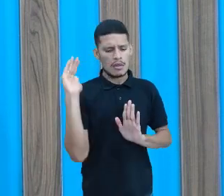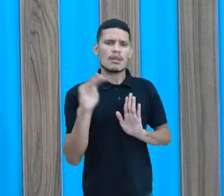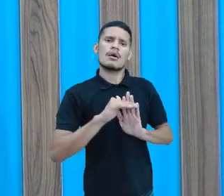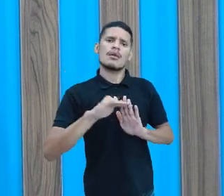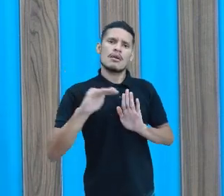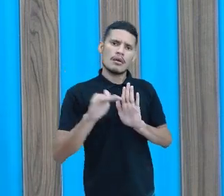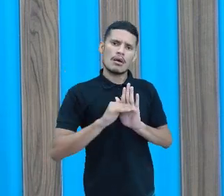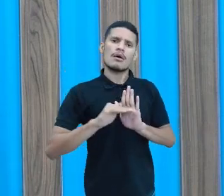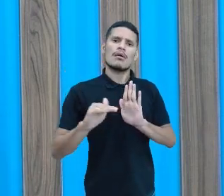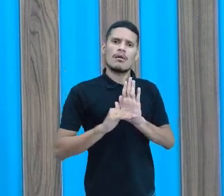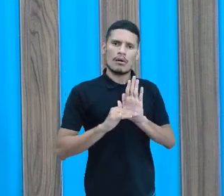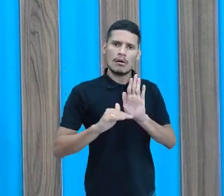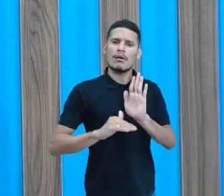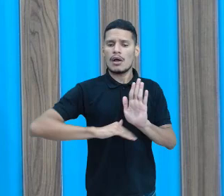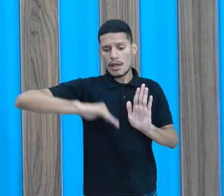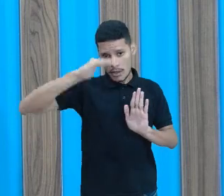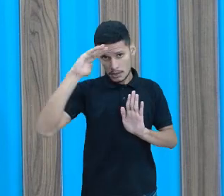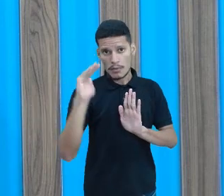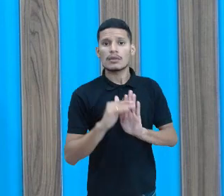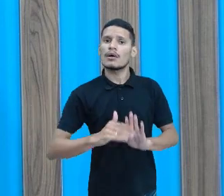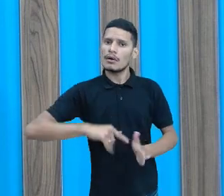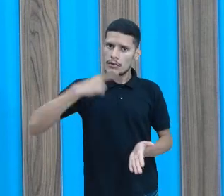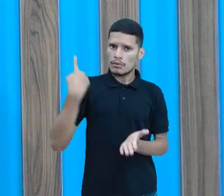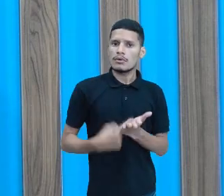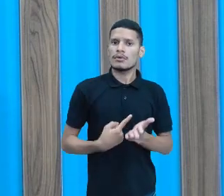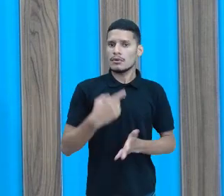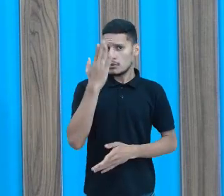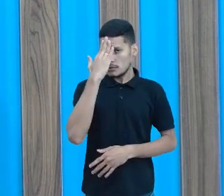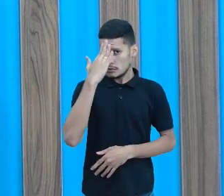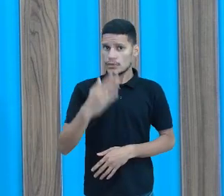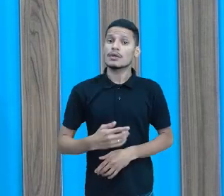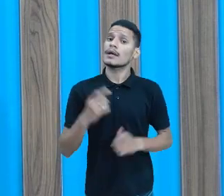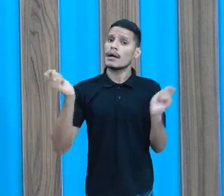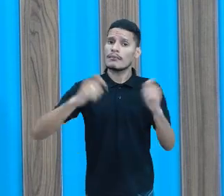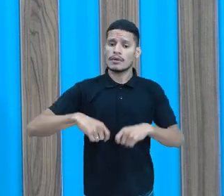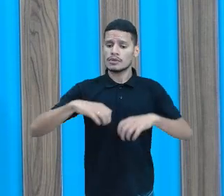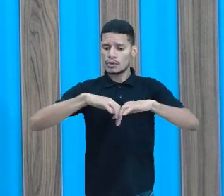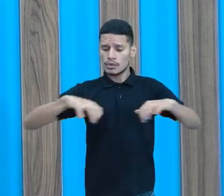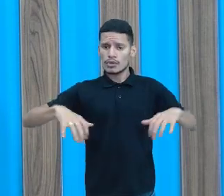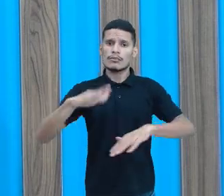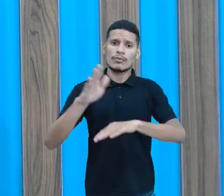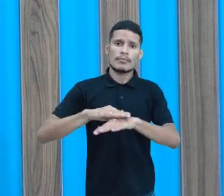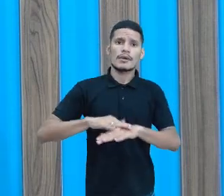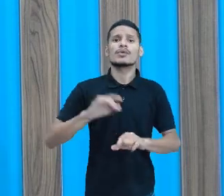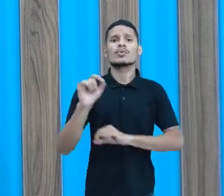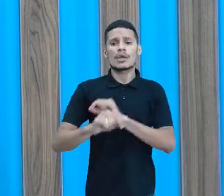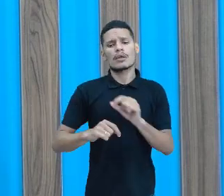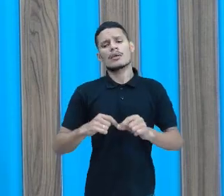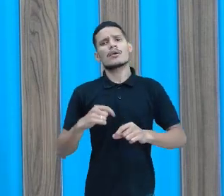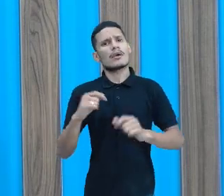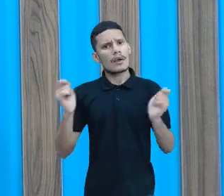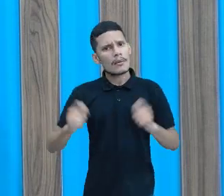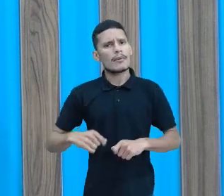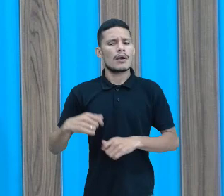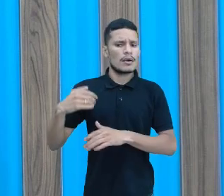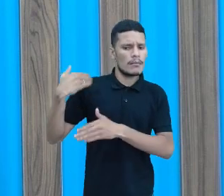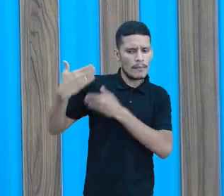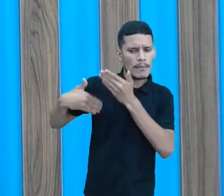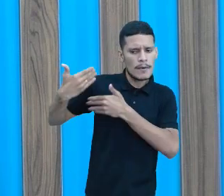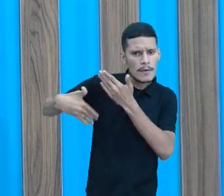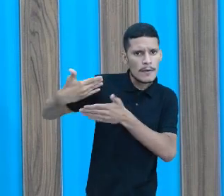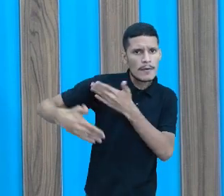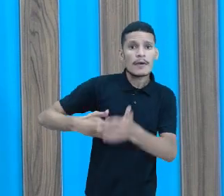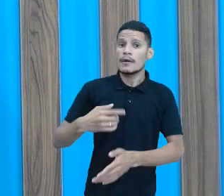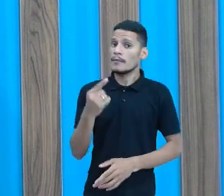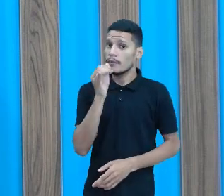cumprido, justamente porque isso nos distancia, nos aponta aqui num processo de uma história de avanço, de conquista, contrário do que era,